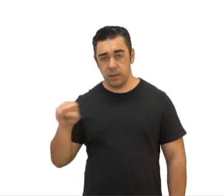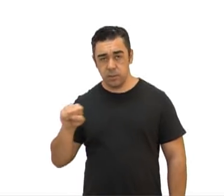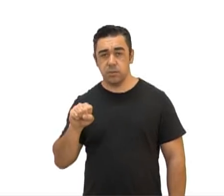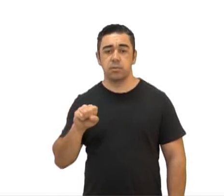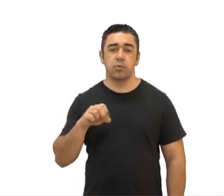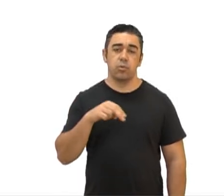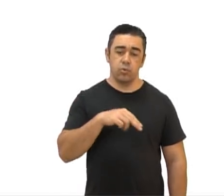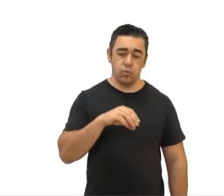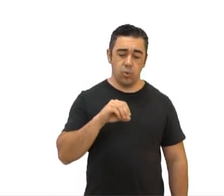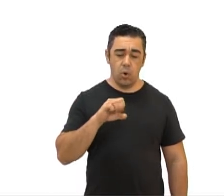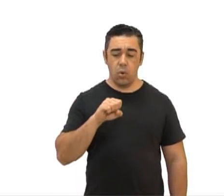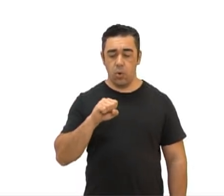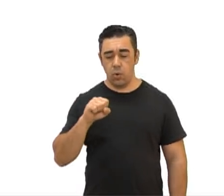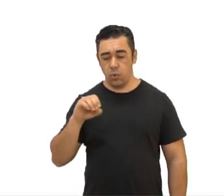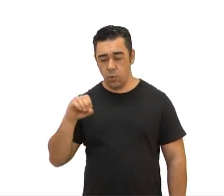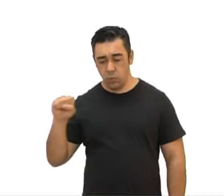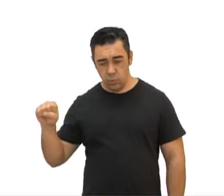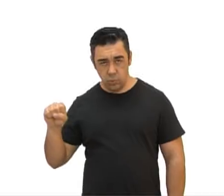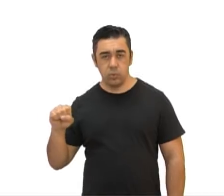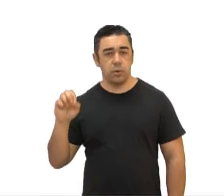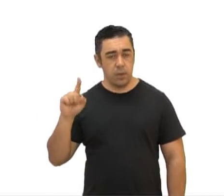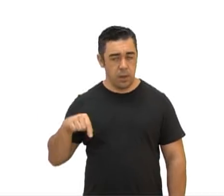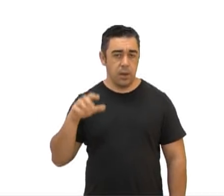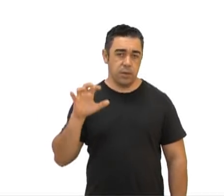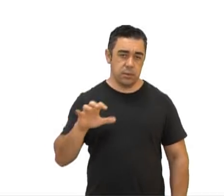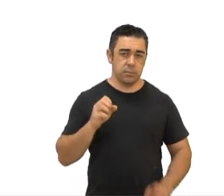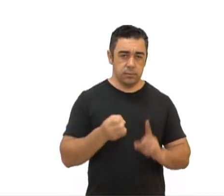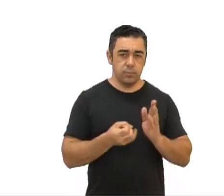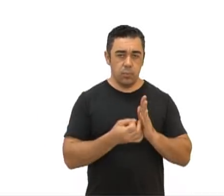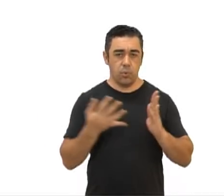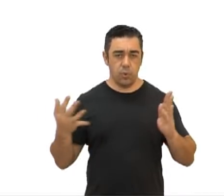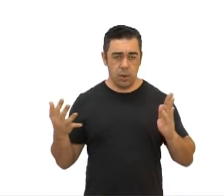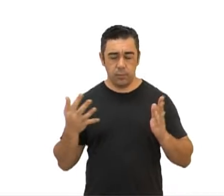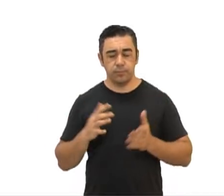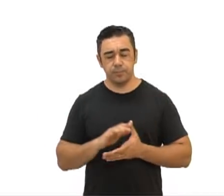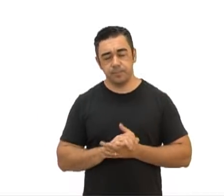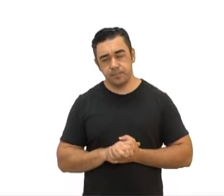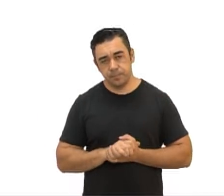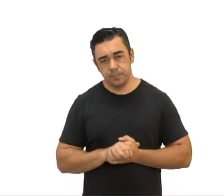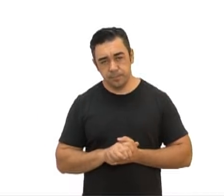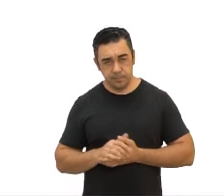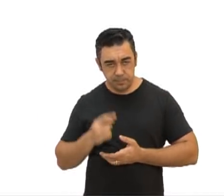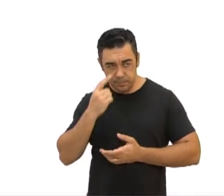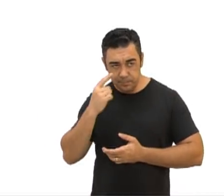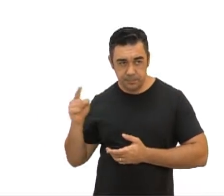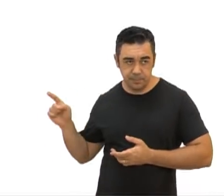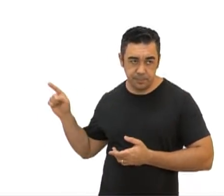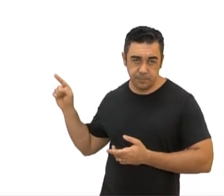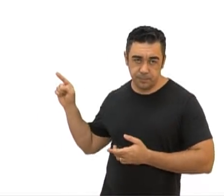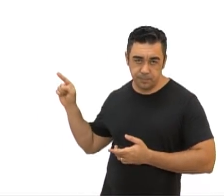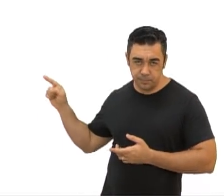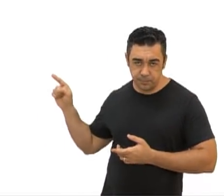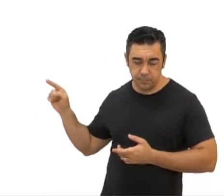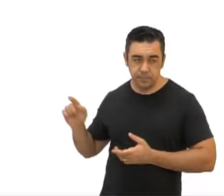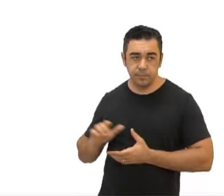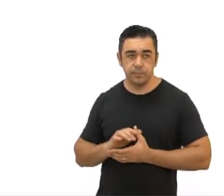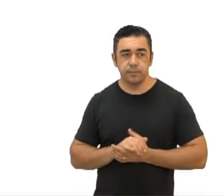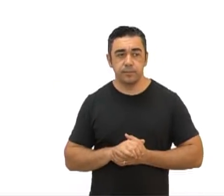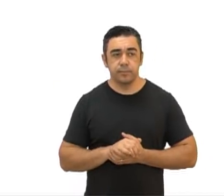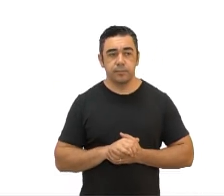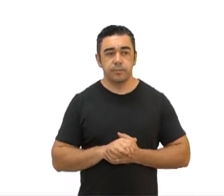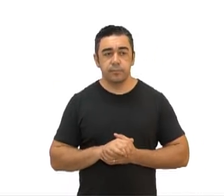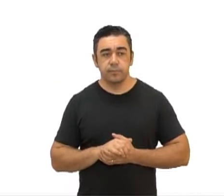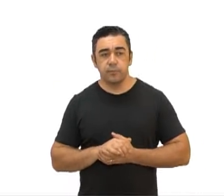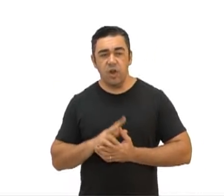isso a primeira pessoa do plural. E correspondente ali a nós é nosso, nossos, nossa, nossas, certo?